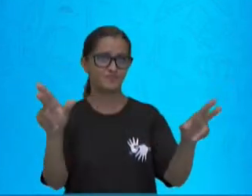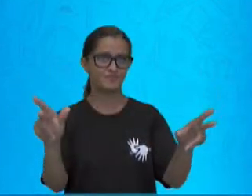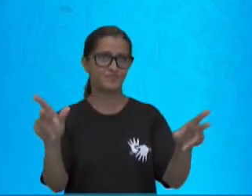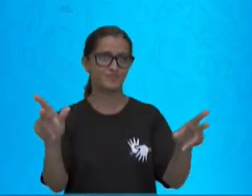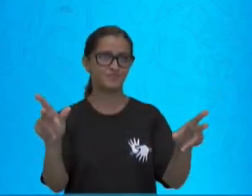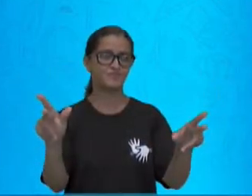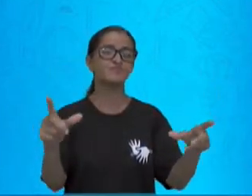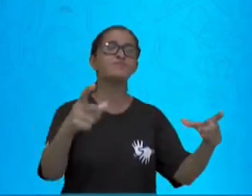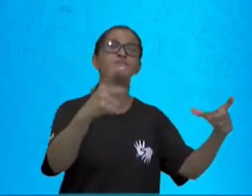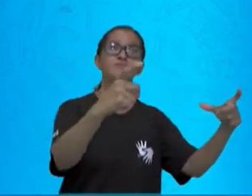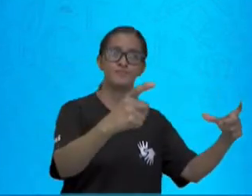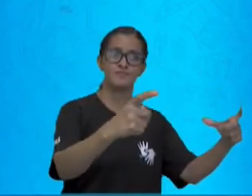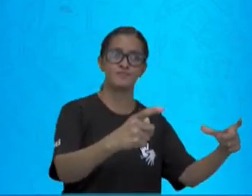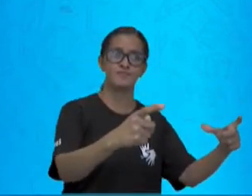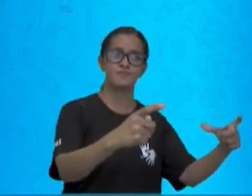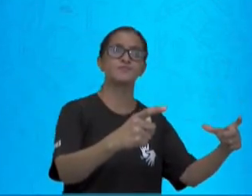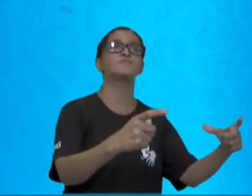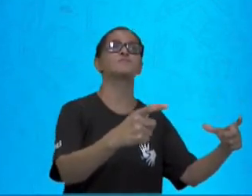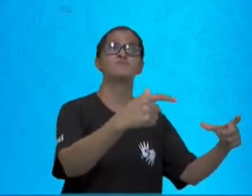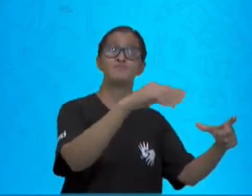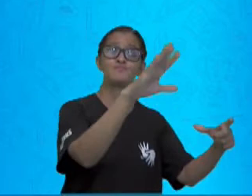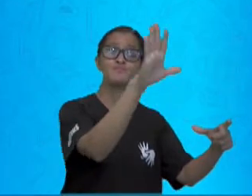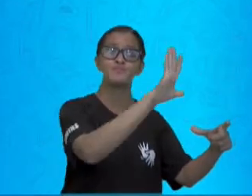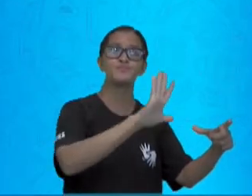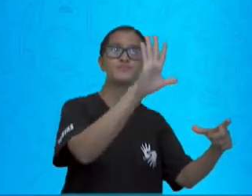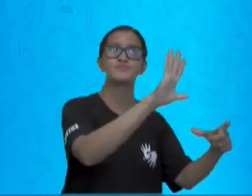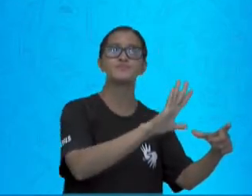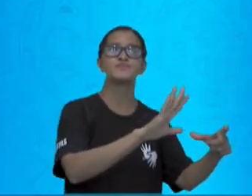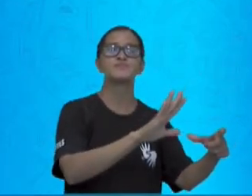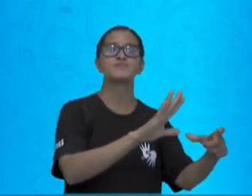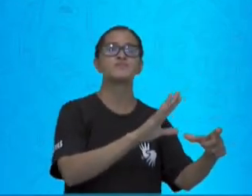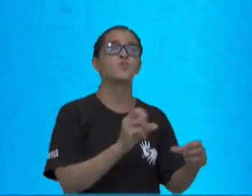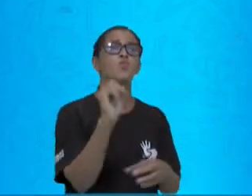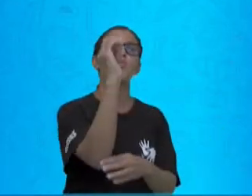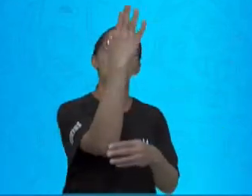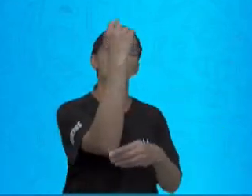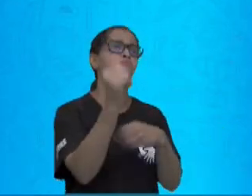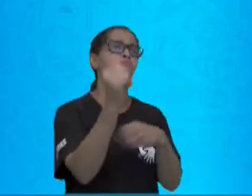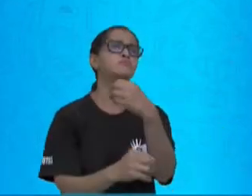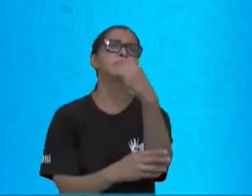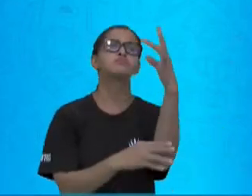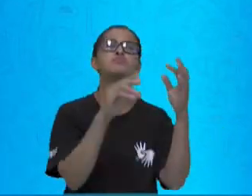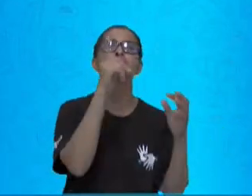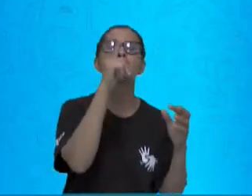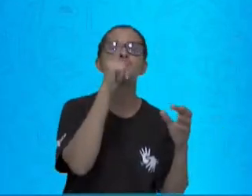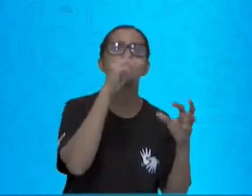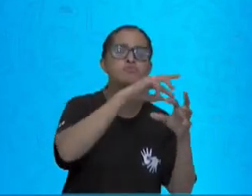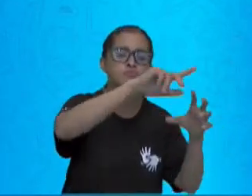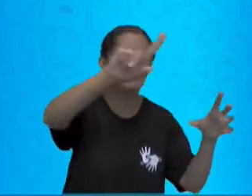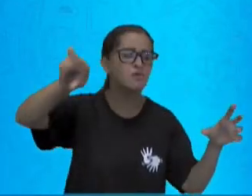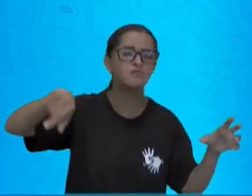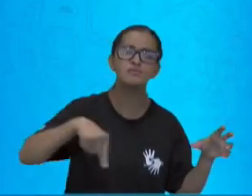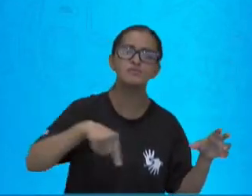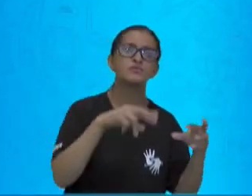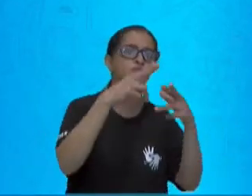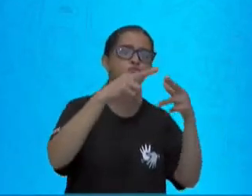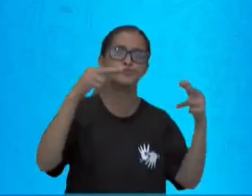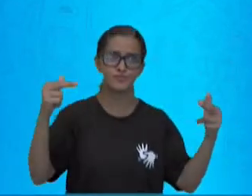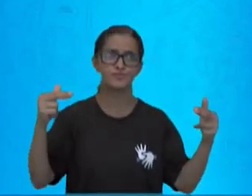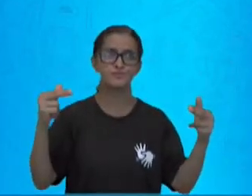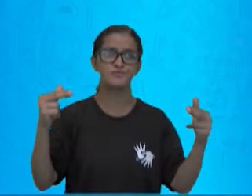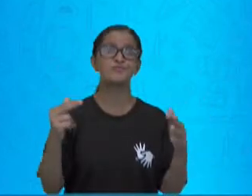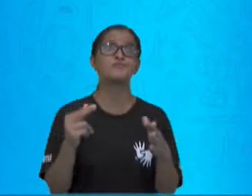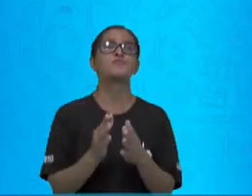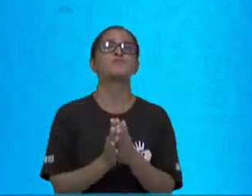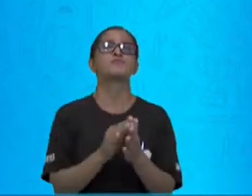que o espaço territorial de algum estado, ele pode ter matas, rios, e isso estende essa expansão. E não quer